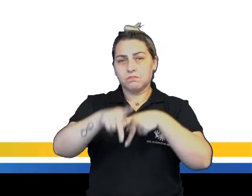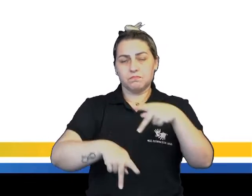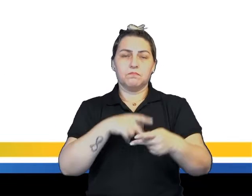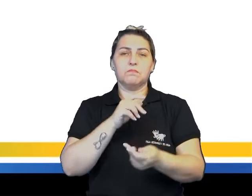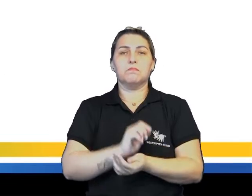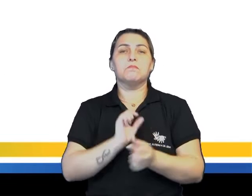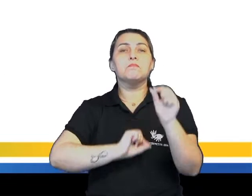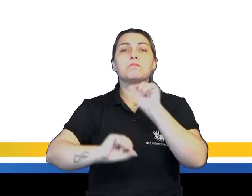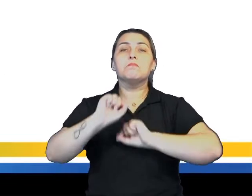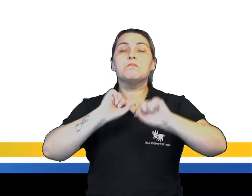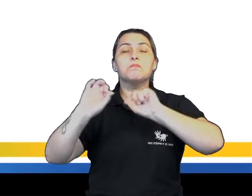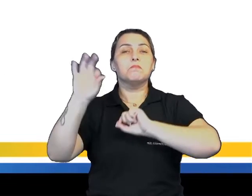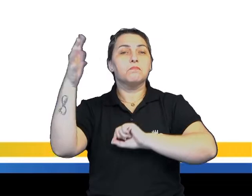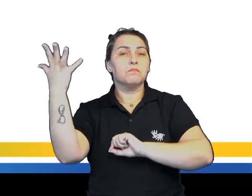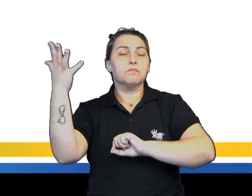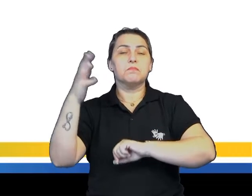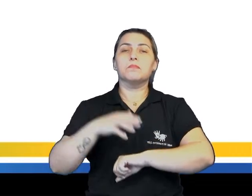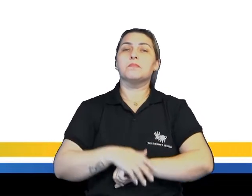aí o que aconteceu?